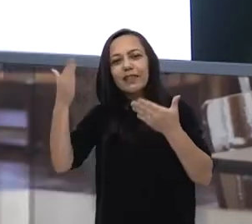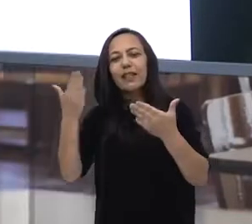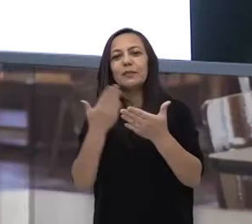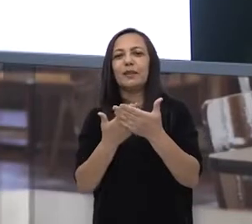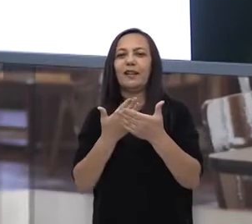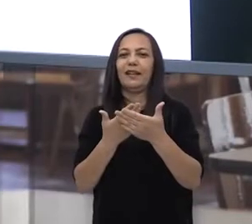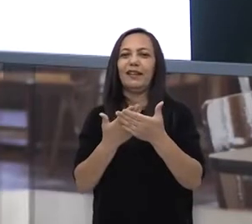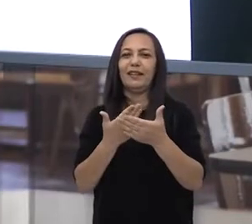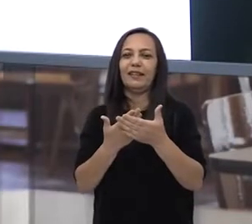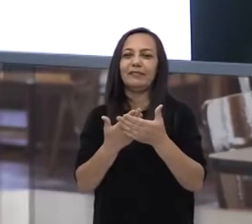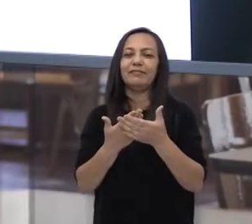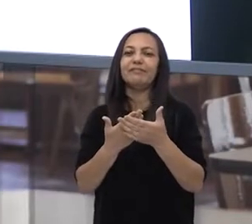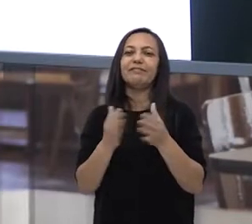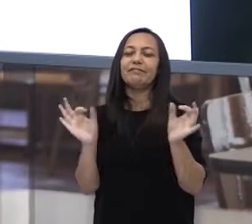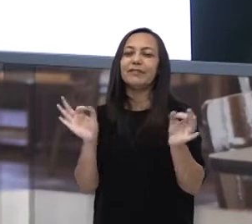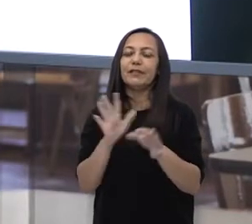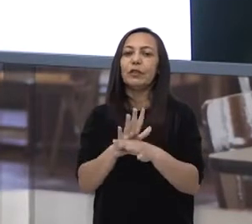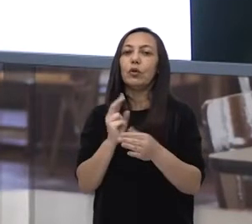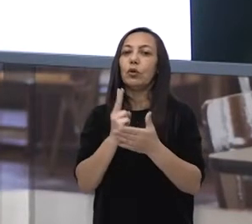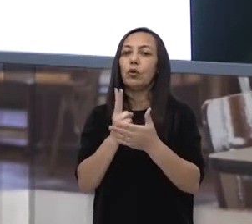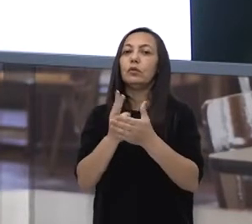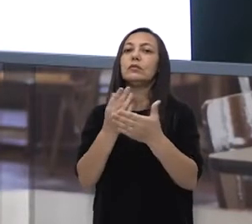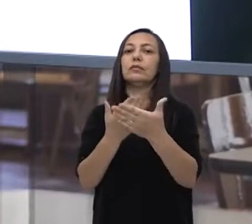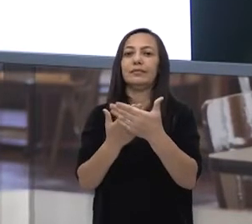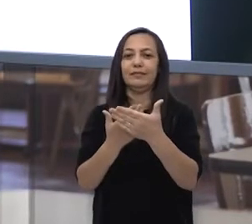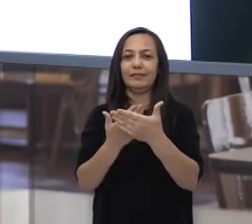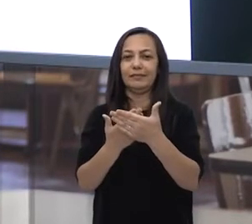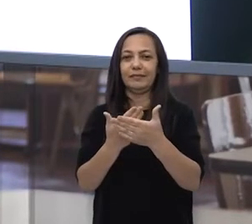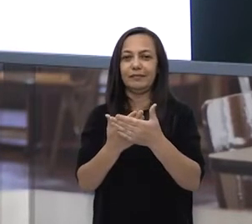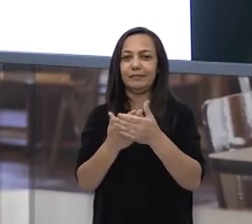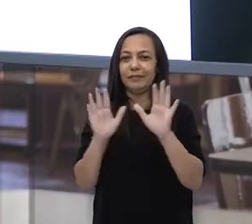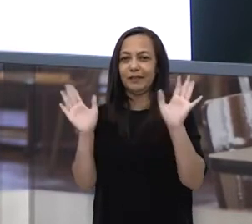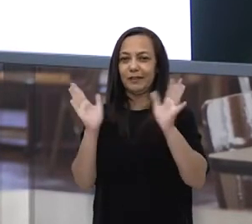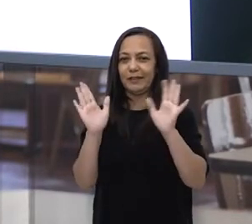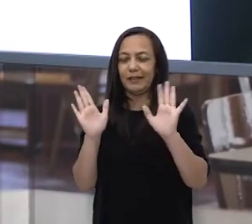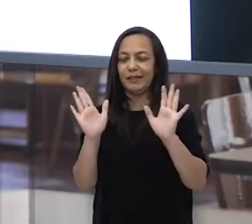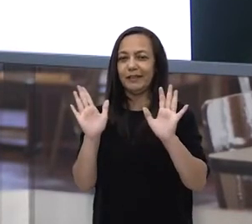uma aula. É isso. Continuem estudando e até a semana que vem.